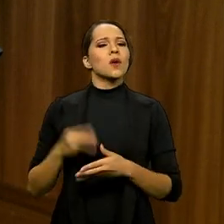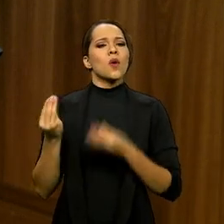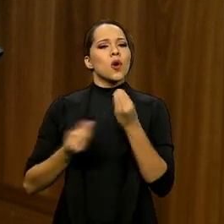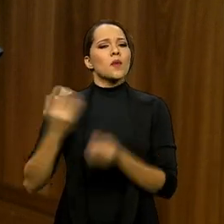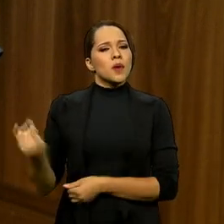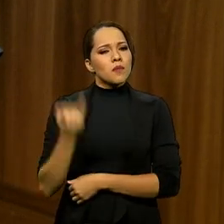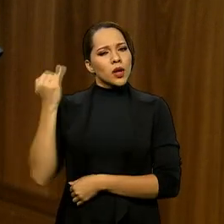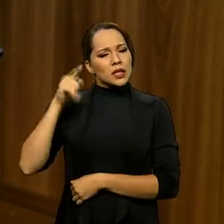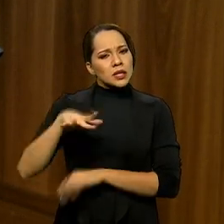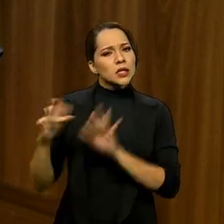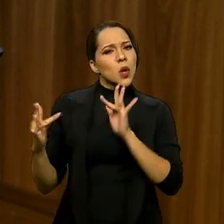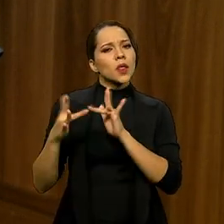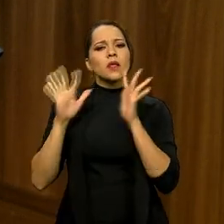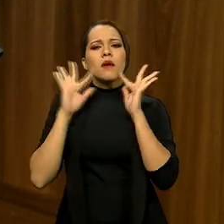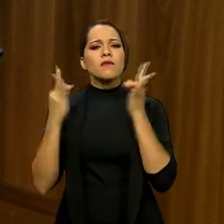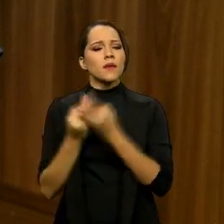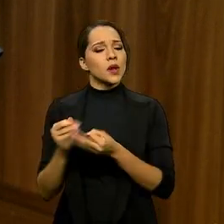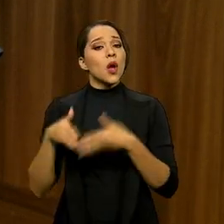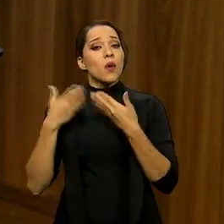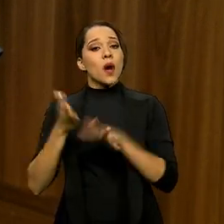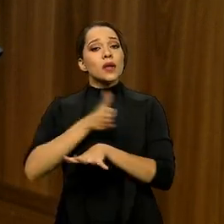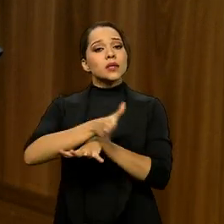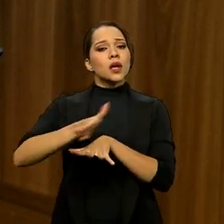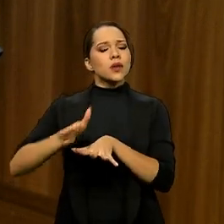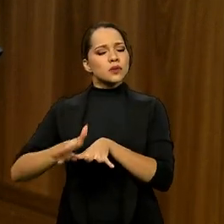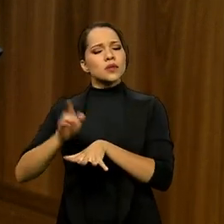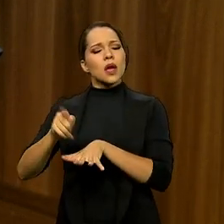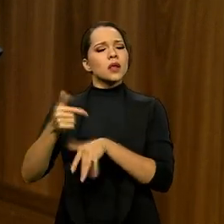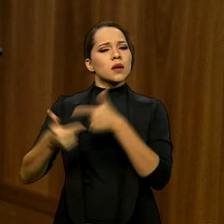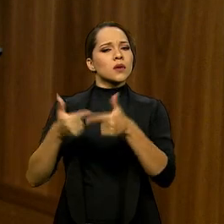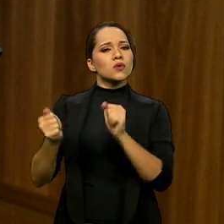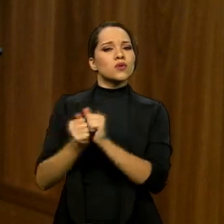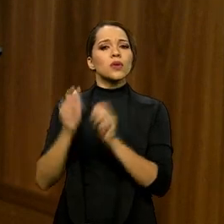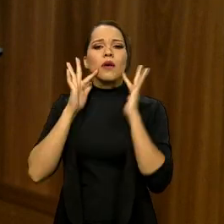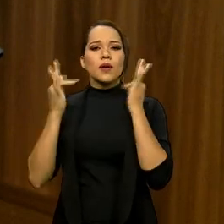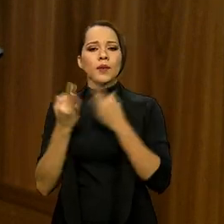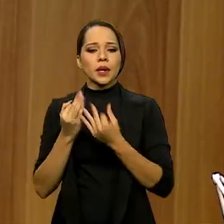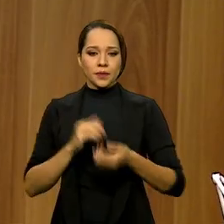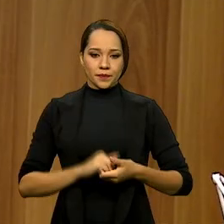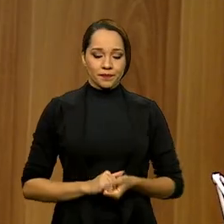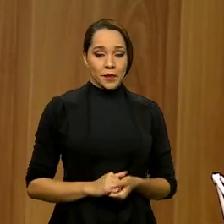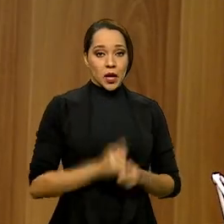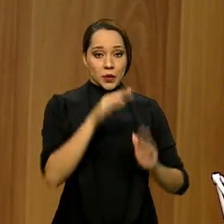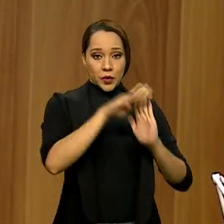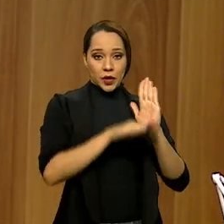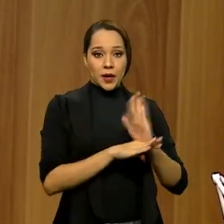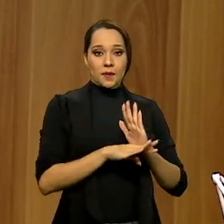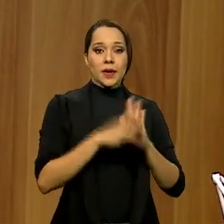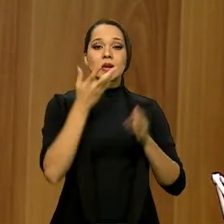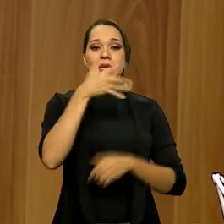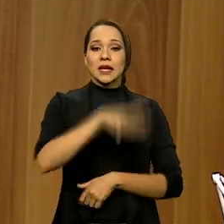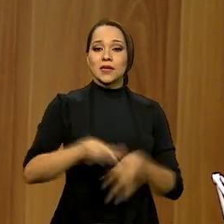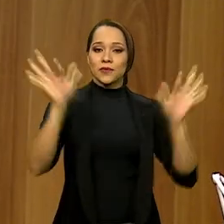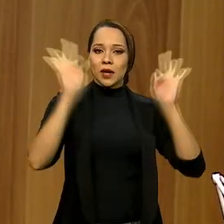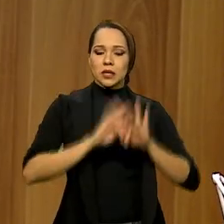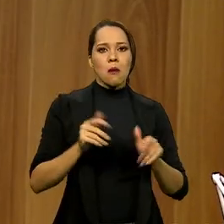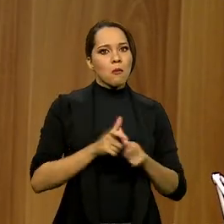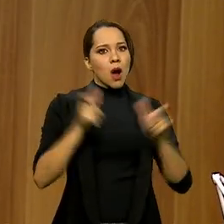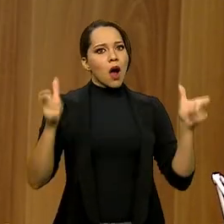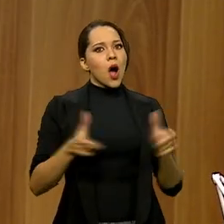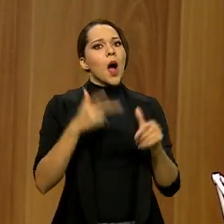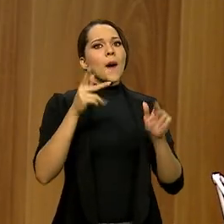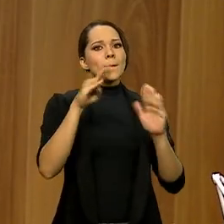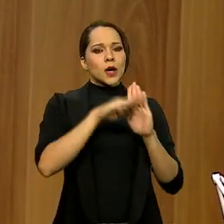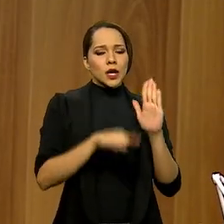importância desse contato com a família? Quais eixos são trabalhados junto aos familiares? É, o programa Criança Feliz é o maior programa de